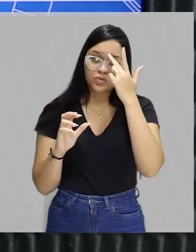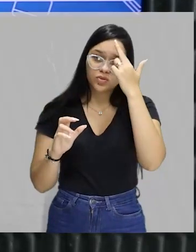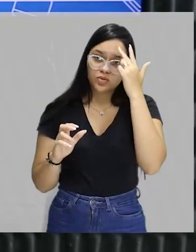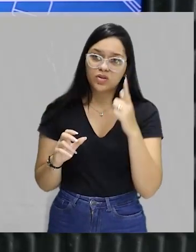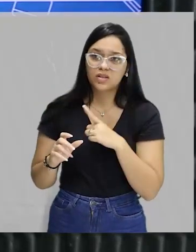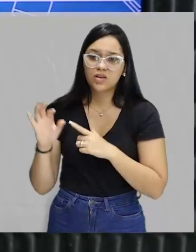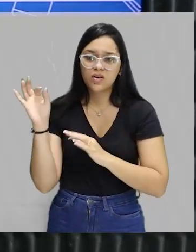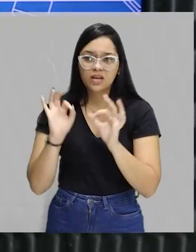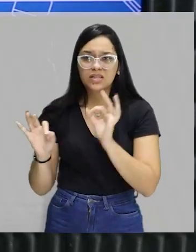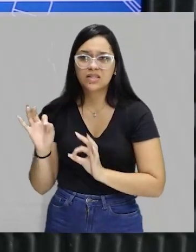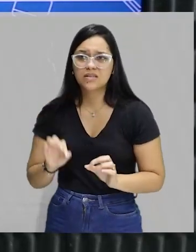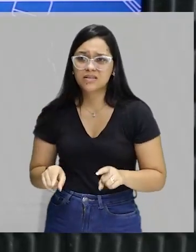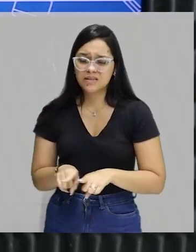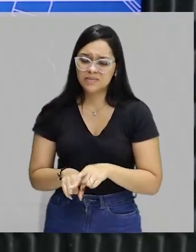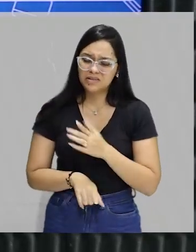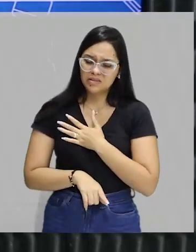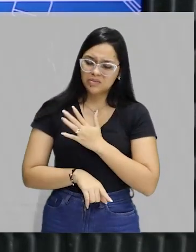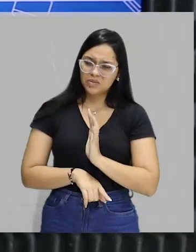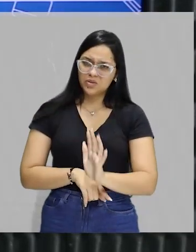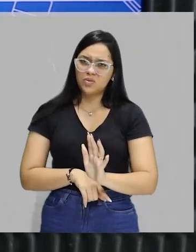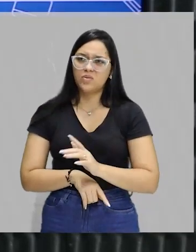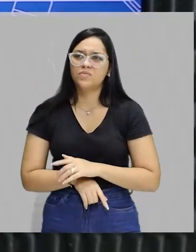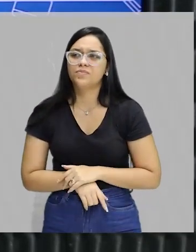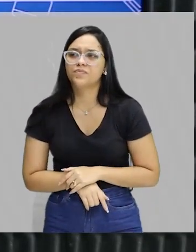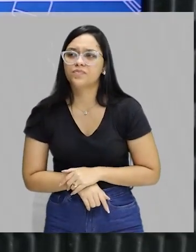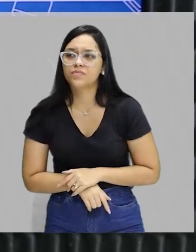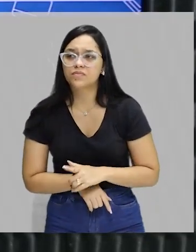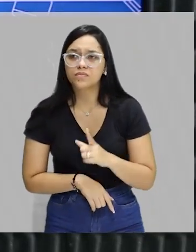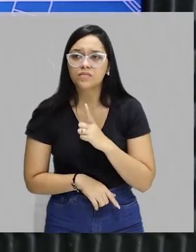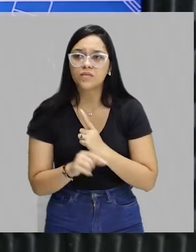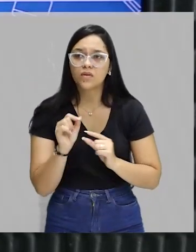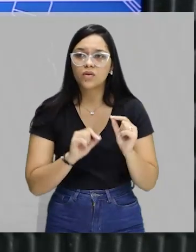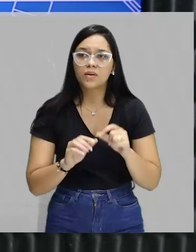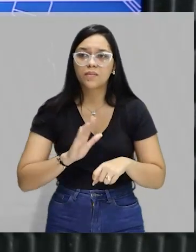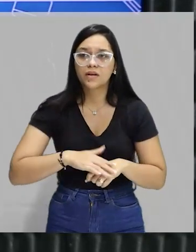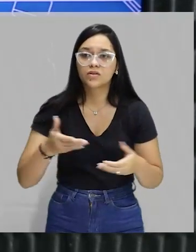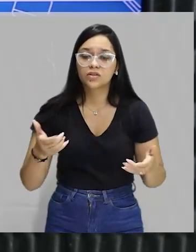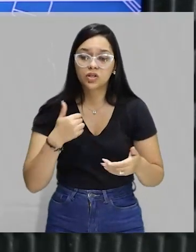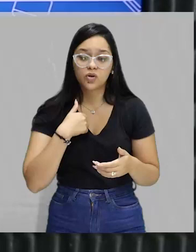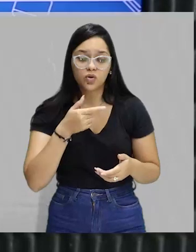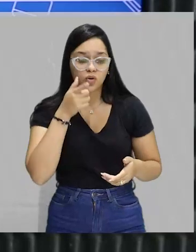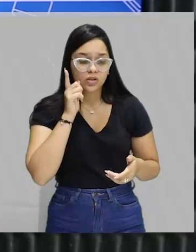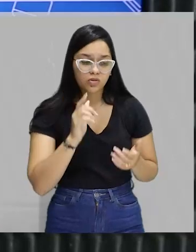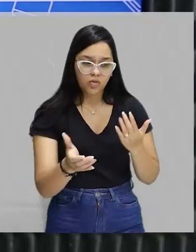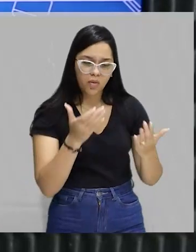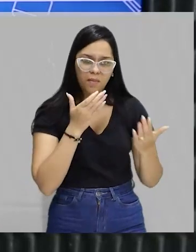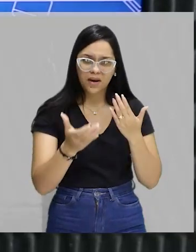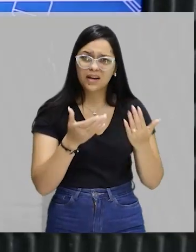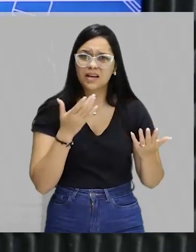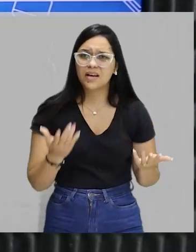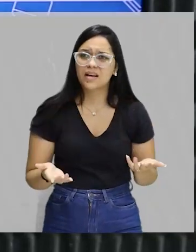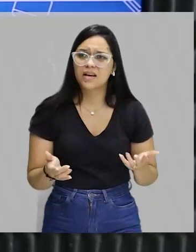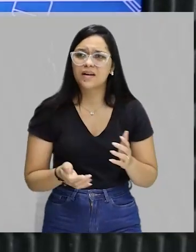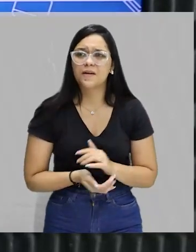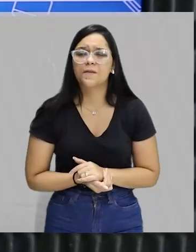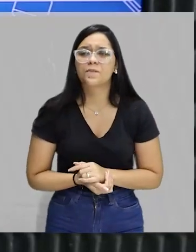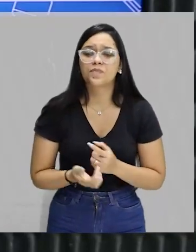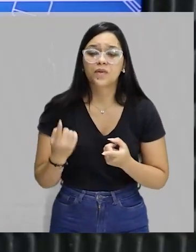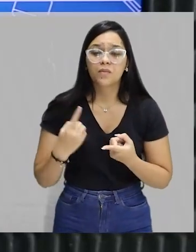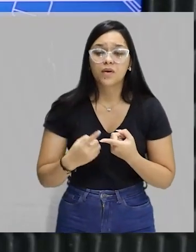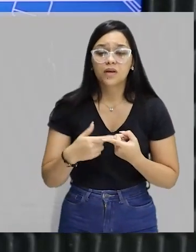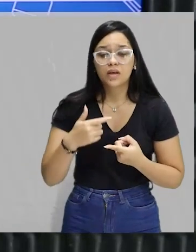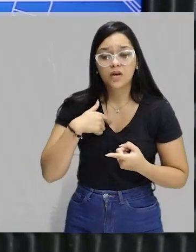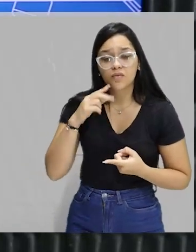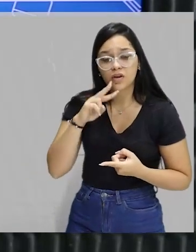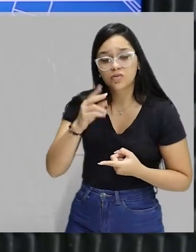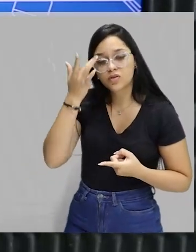temática, a organização dos elementos, isso me incomodou, professor. Ponto de vista, o mais atual, eu consigo comparar com alguma coisa? Institucional, por que eu